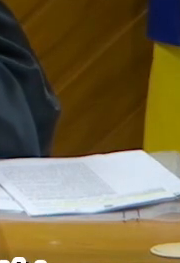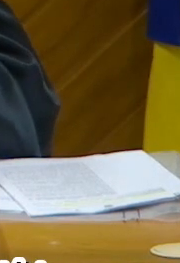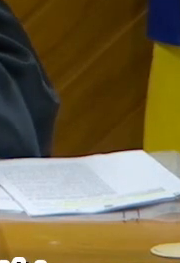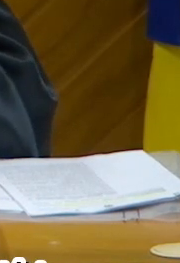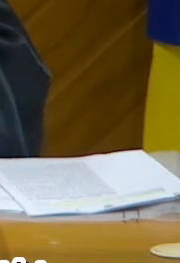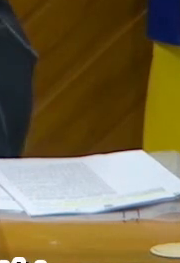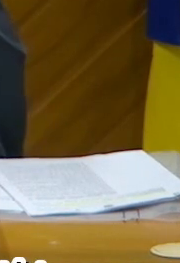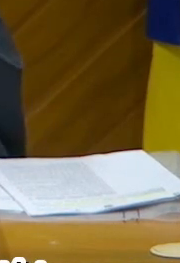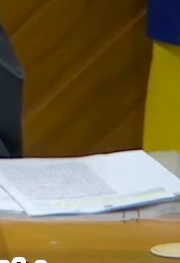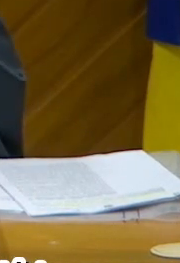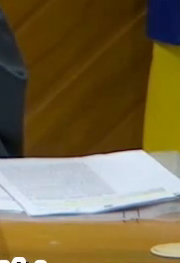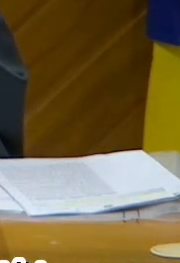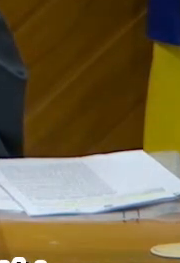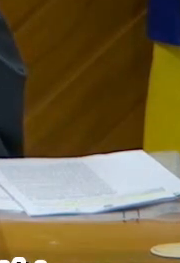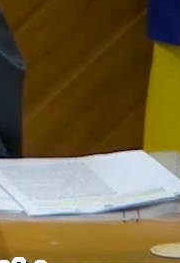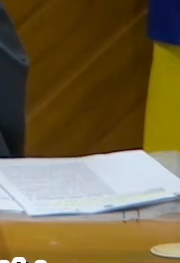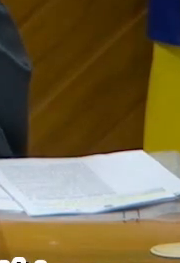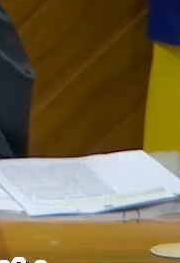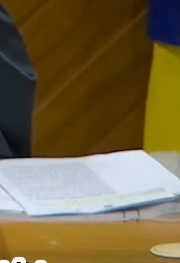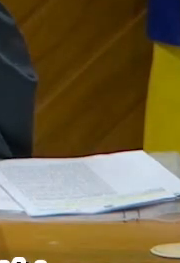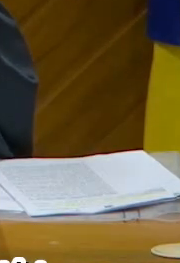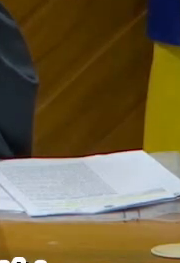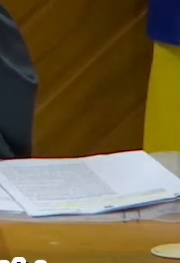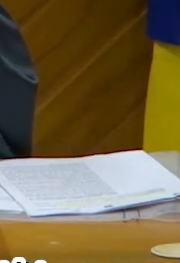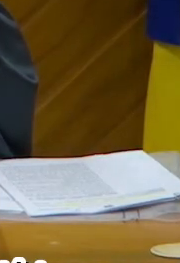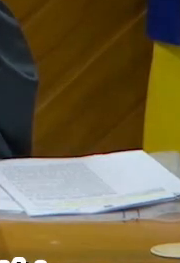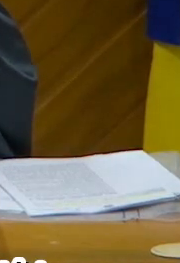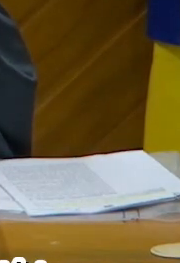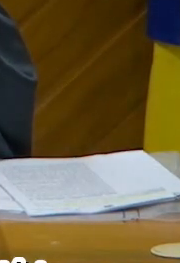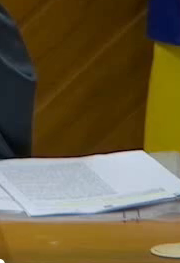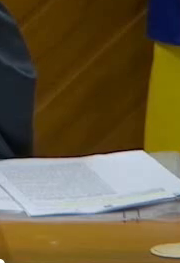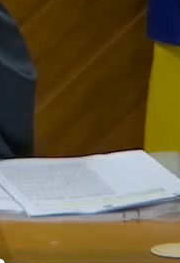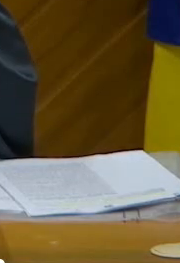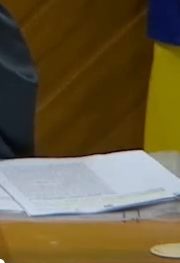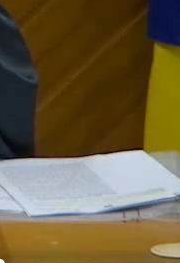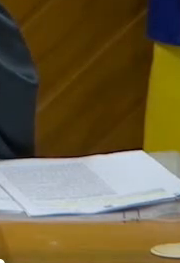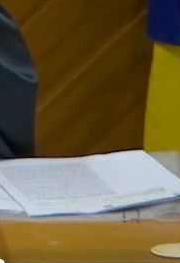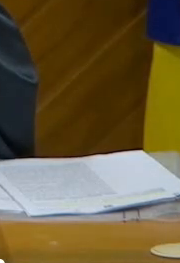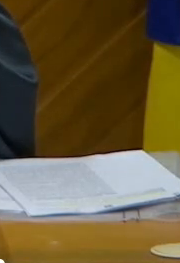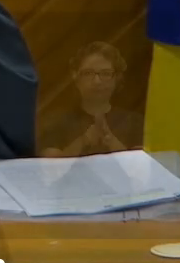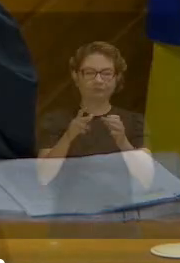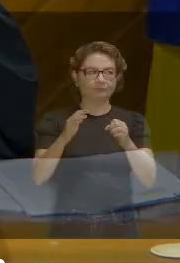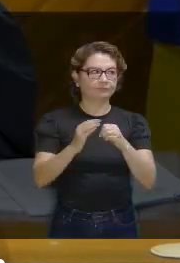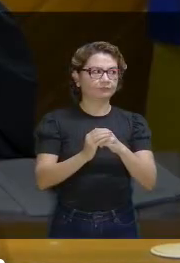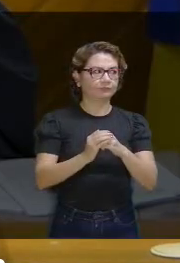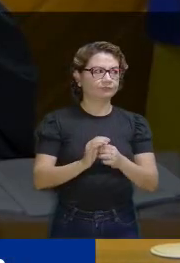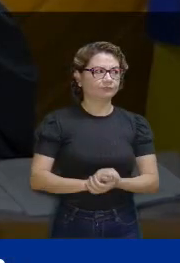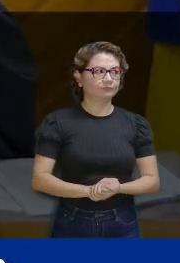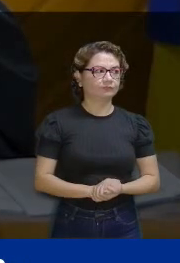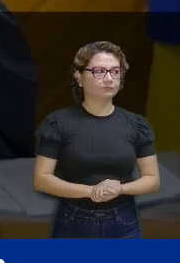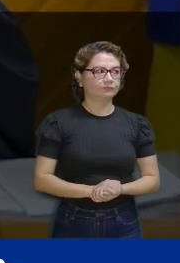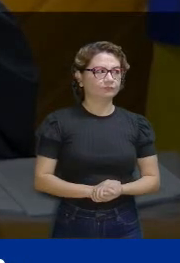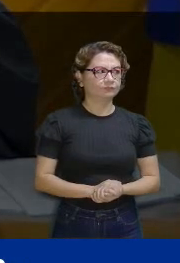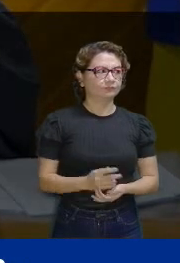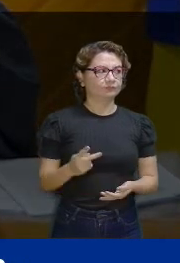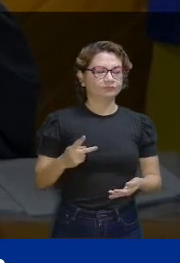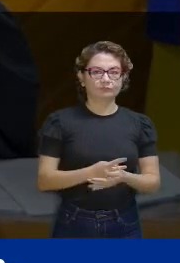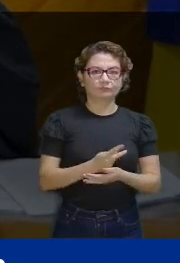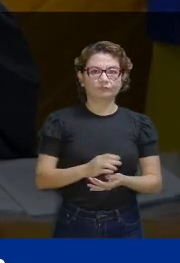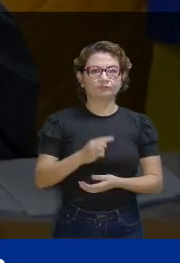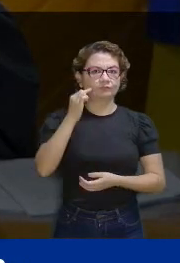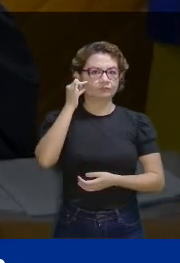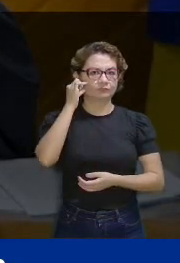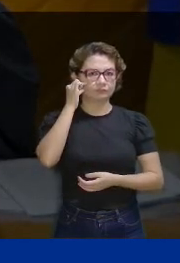Havendo quórum, declaro aberta Foco no desembargador Agostinho Silvério, vice-presidente do TRE. Na tela, no candidato superior, logo